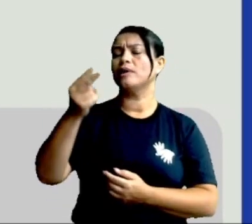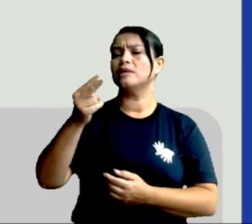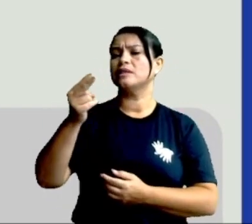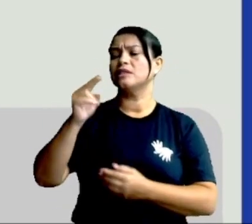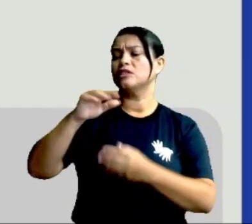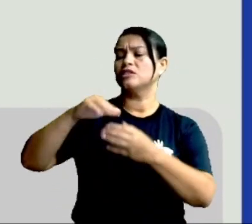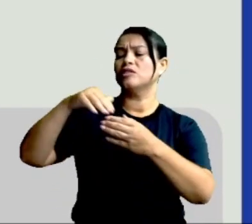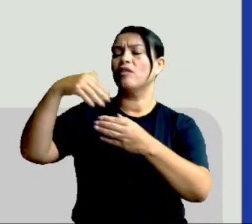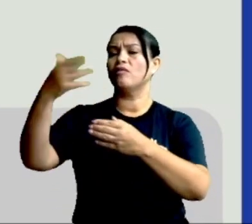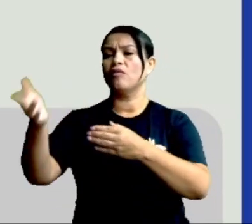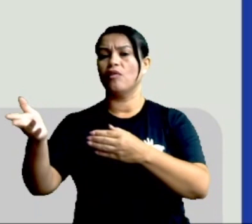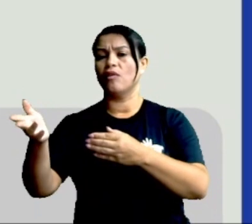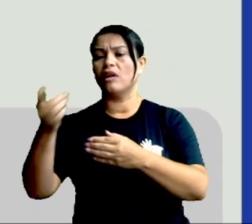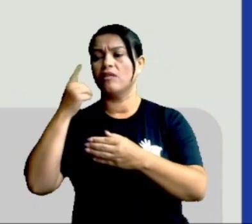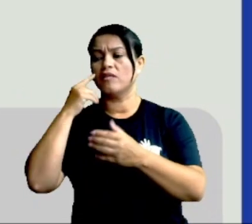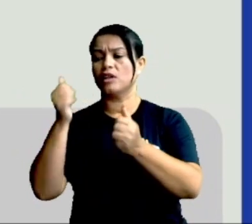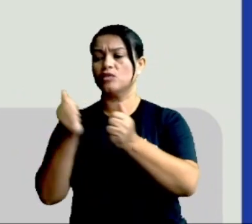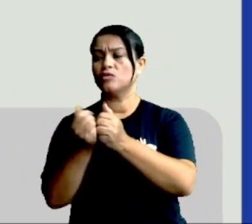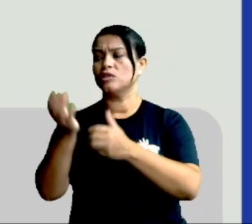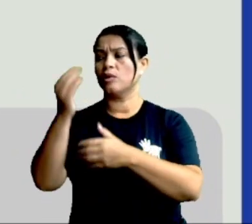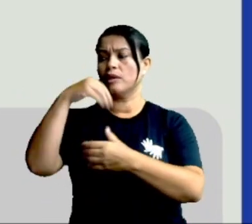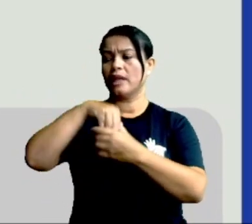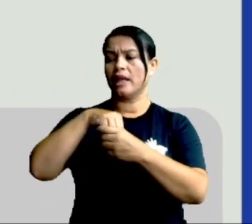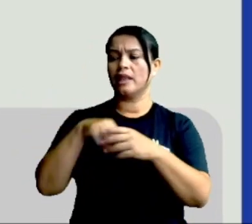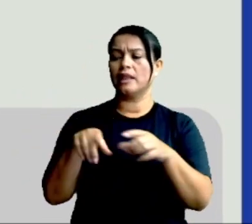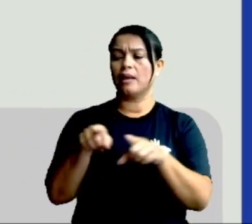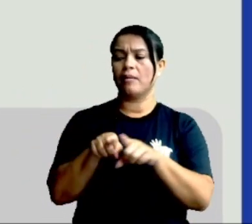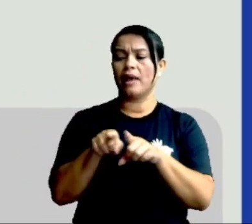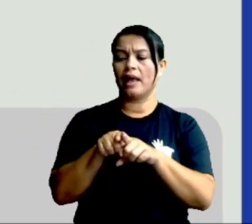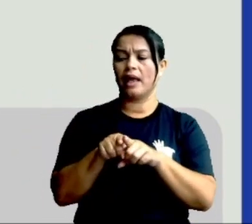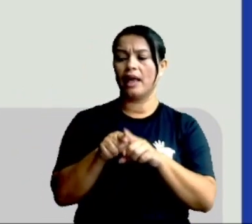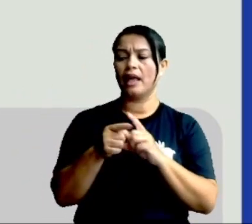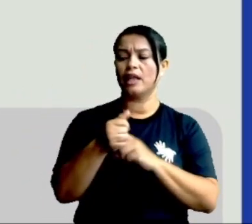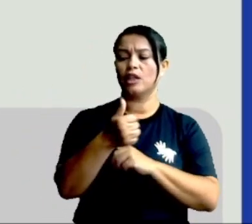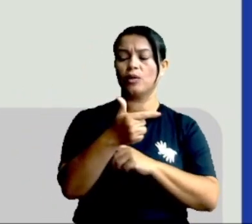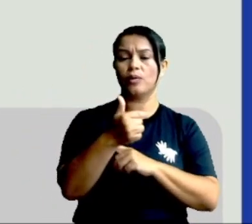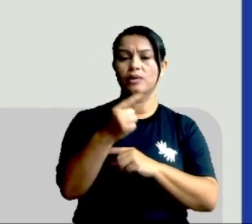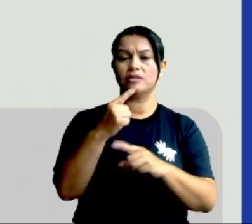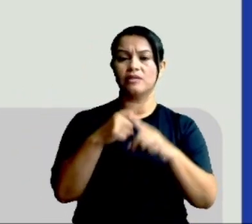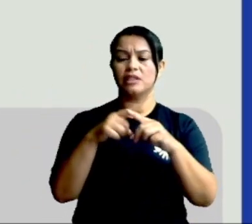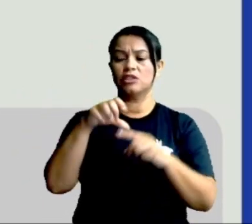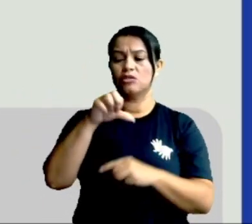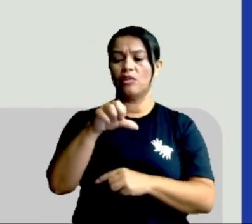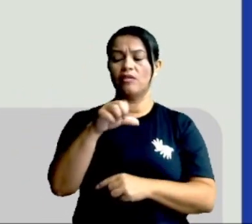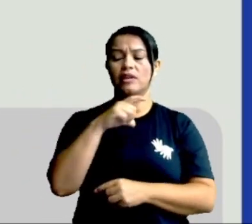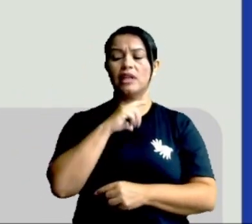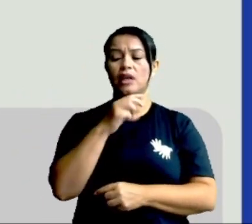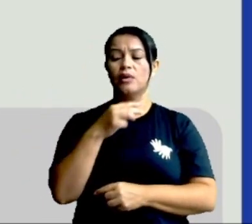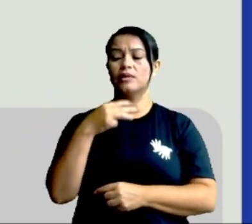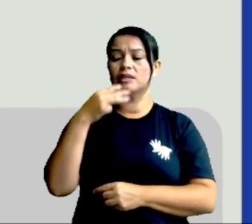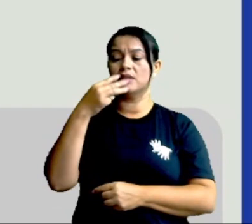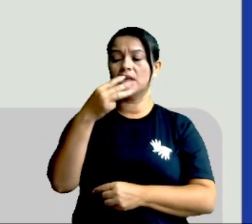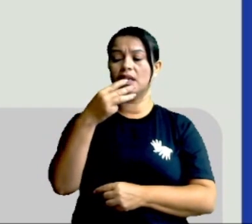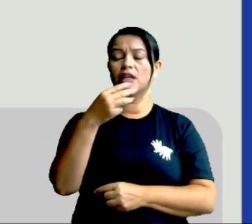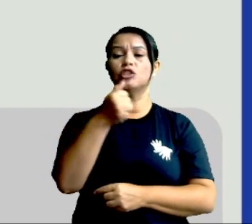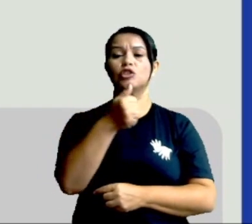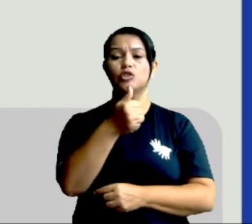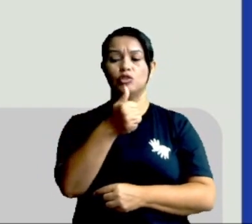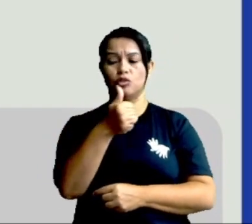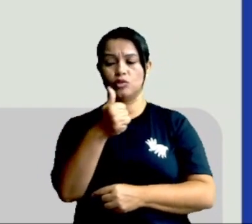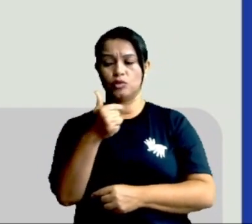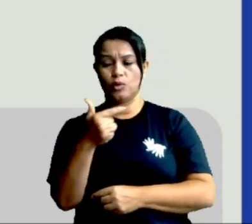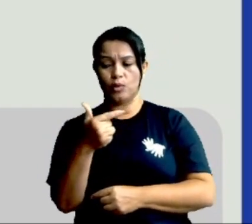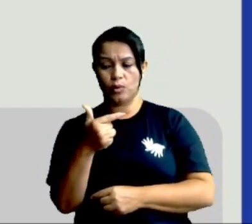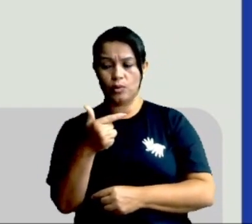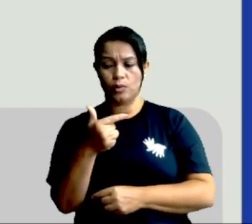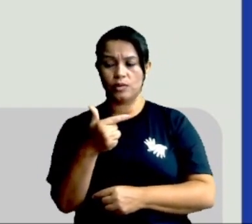vai acompanhar os dois que estão dentro. Então, aqui eu tenho 12 vezes 9 e tem o expoente 3. Então, vai acompanhar, o